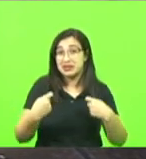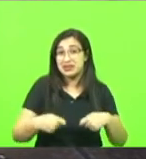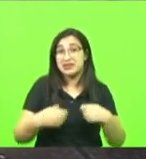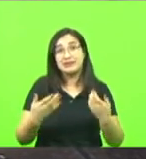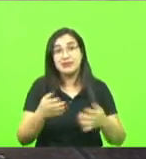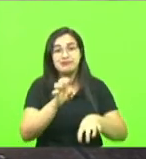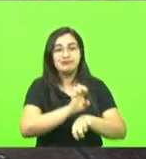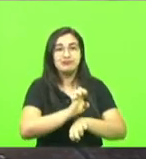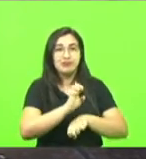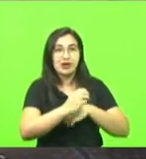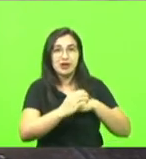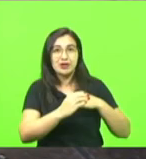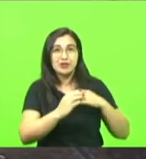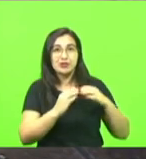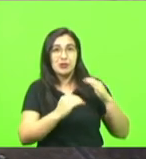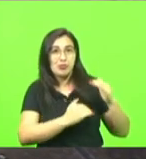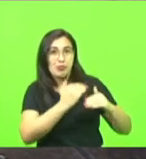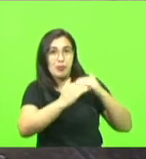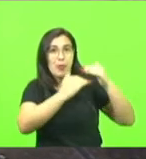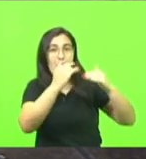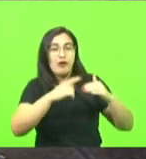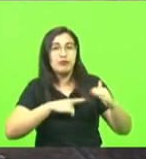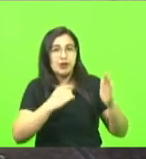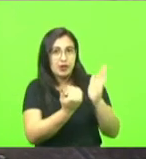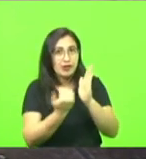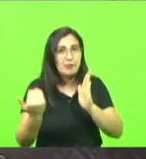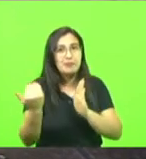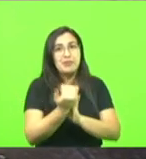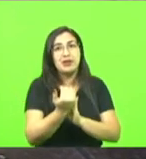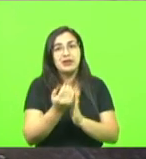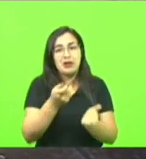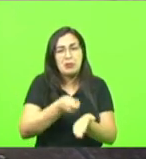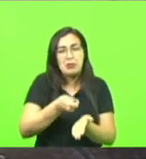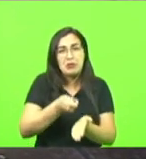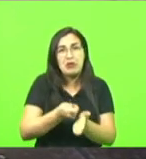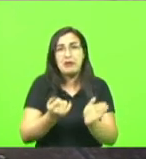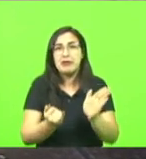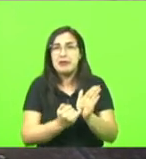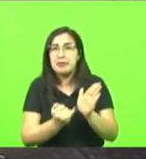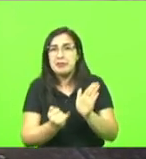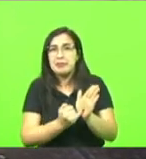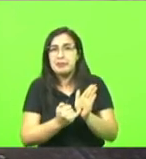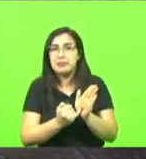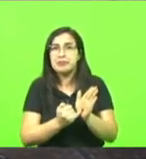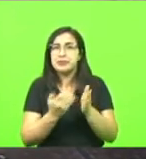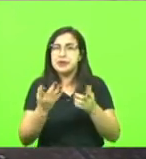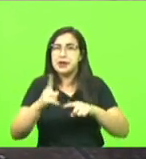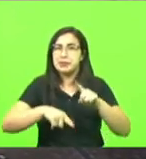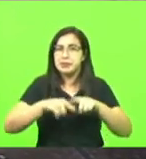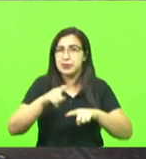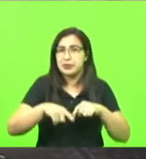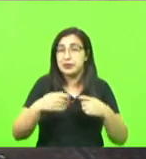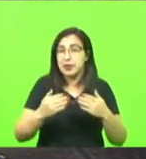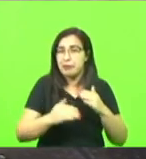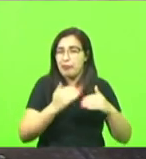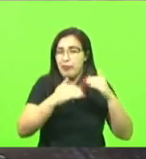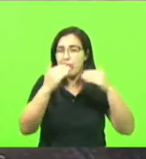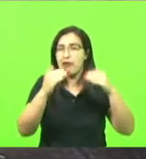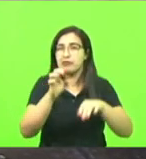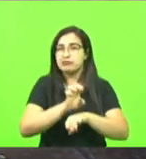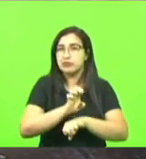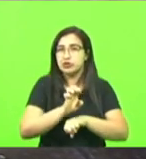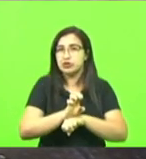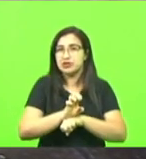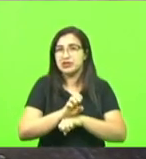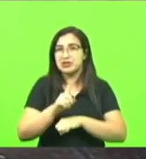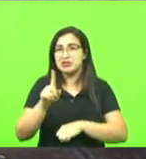mais, porque, afinal de contas, o Estado cobra impostos em cima do preço da prateleira. Então, a prosperidade do Estado é a miséria